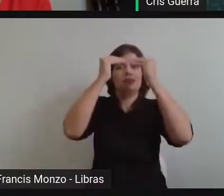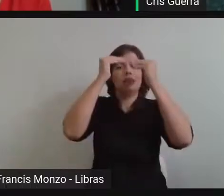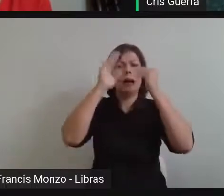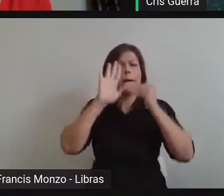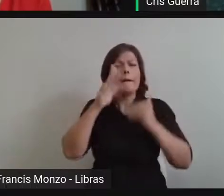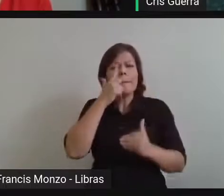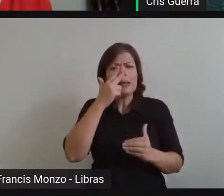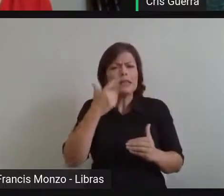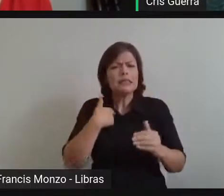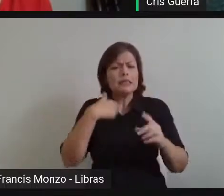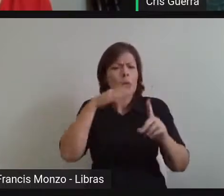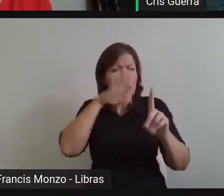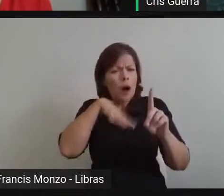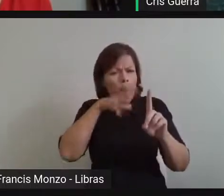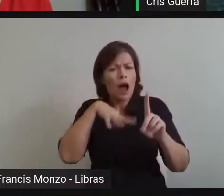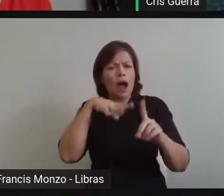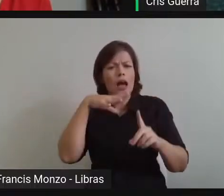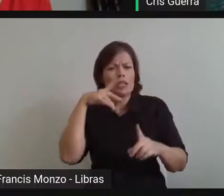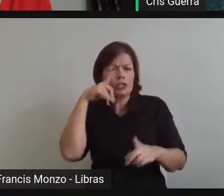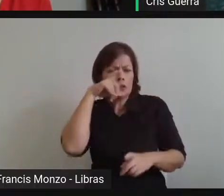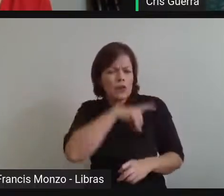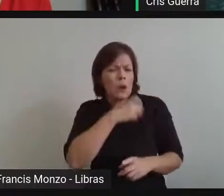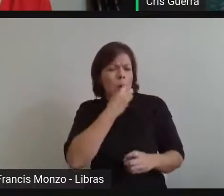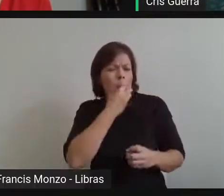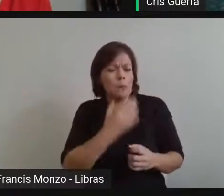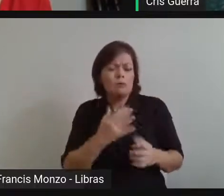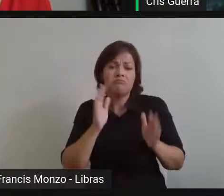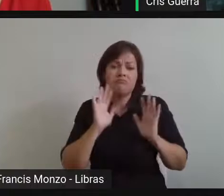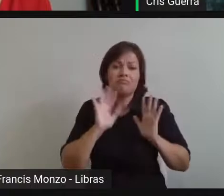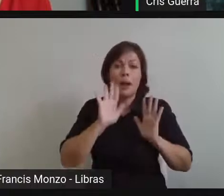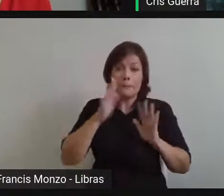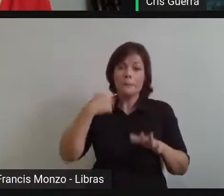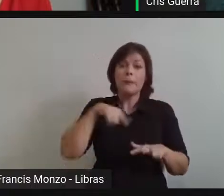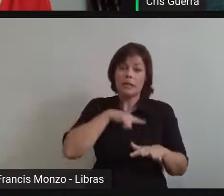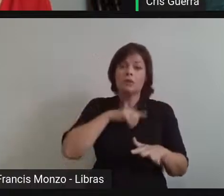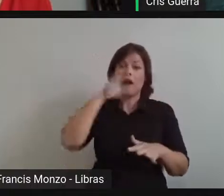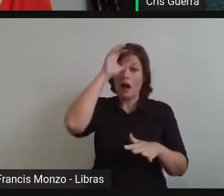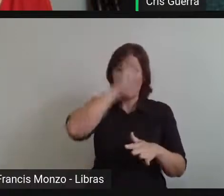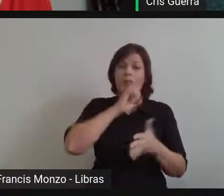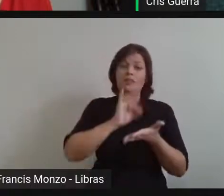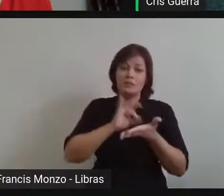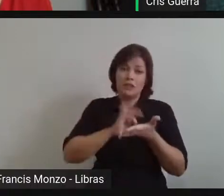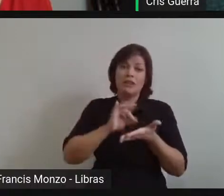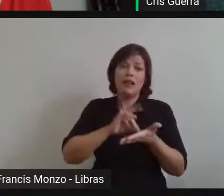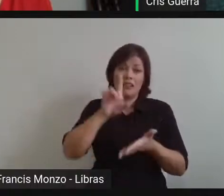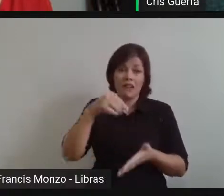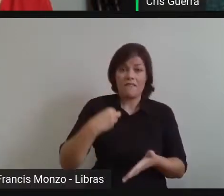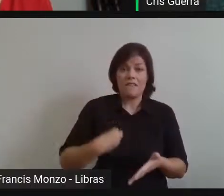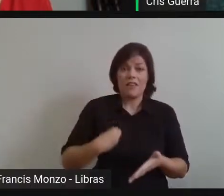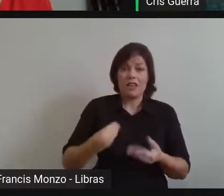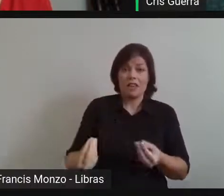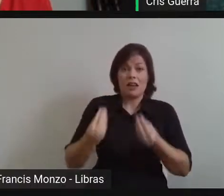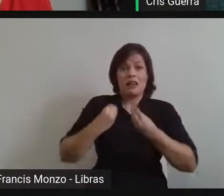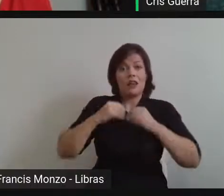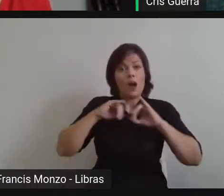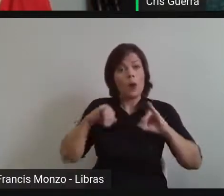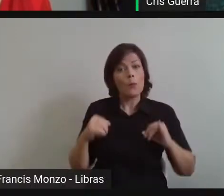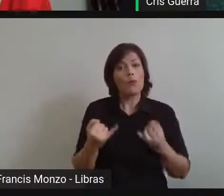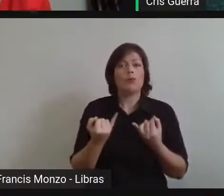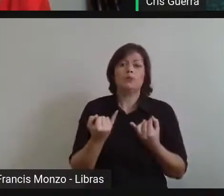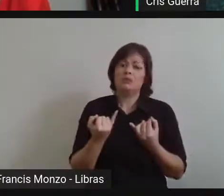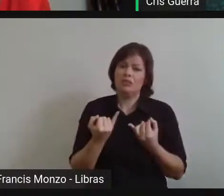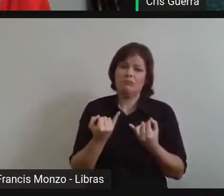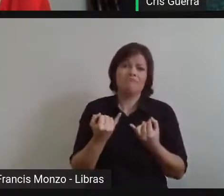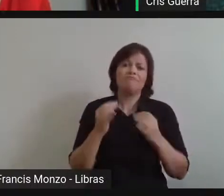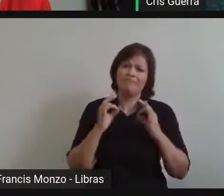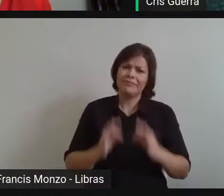sem dúvida a gente se torna muito maior, né? E é uma oportunidade que a vida dá pra gente, sem dúvida. né? Sim, ela dá a